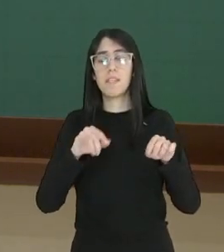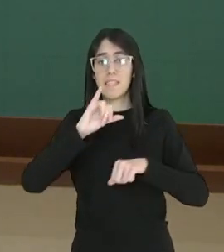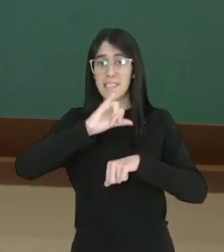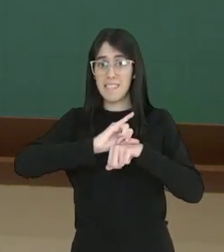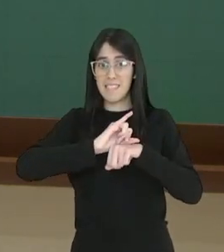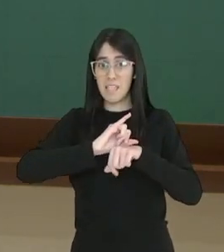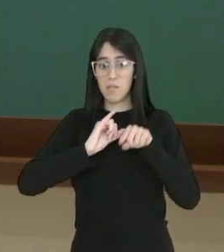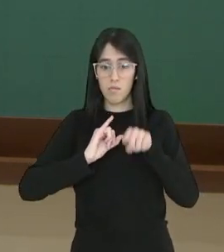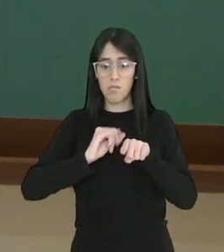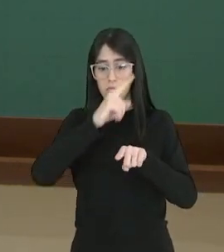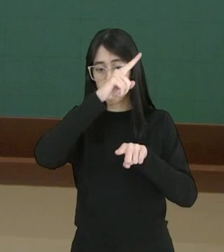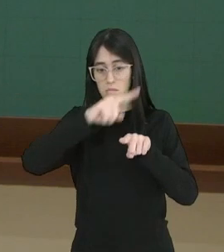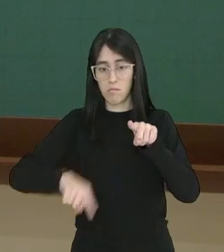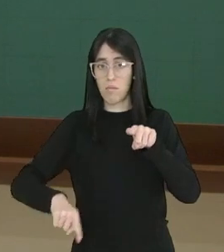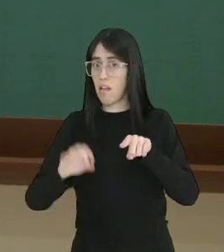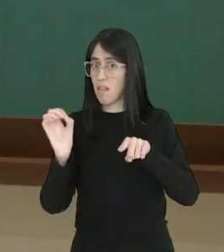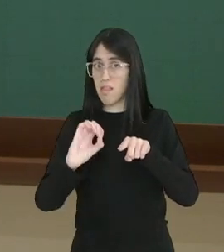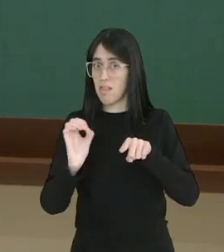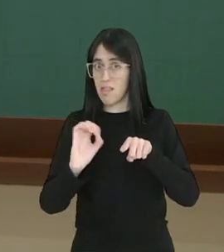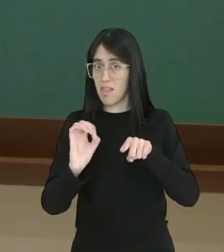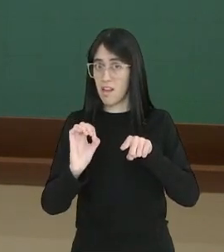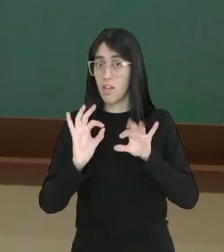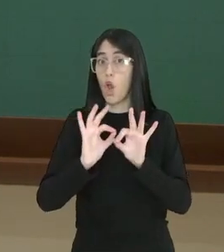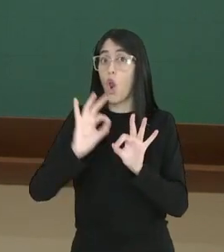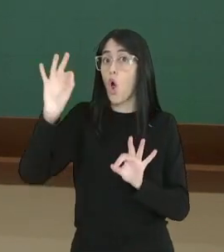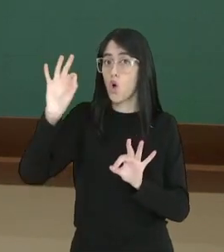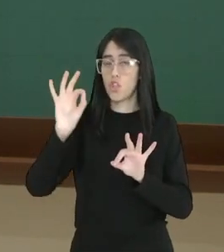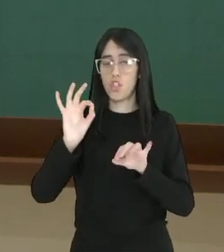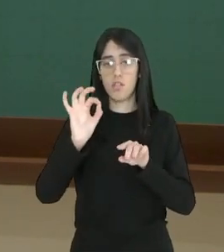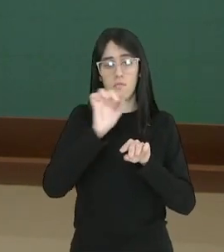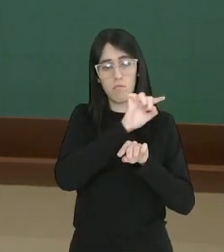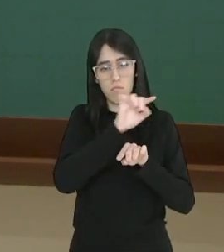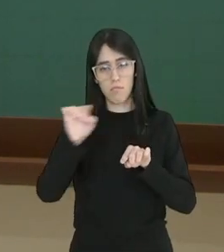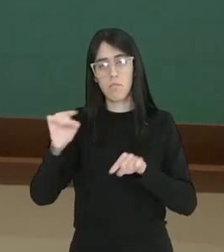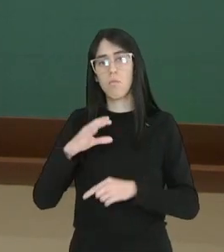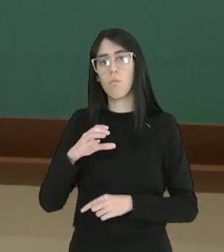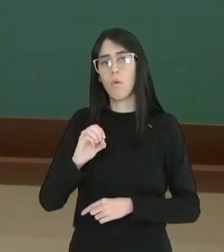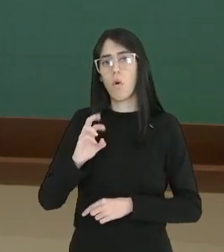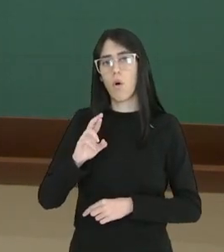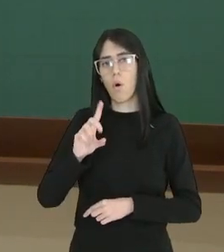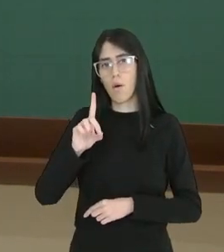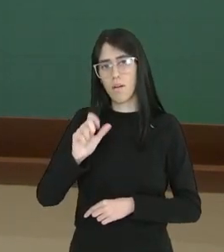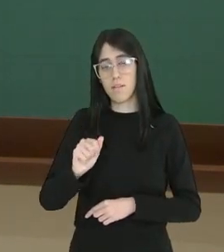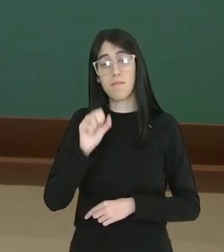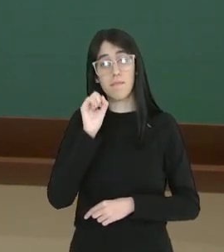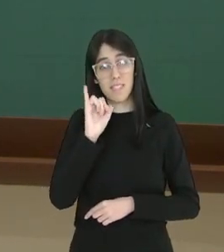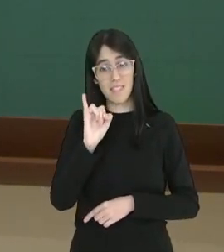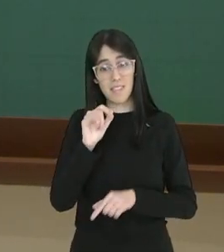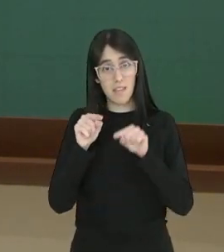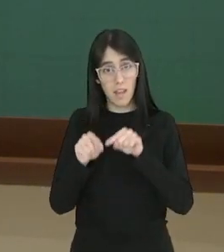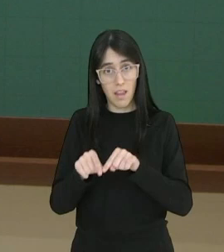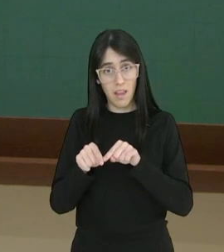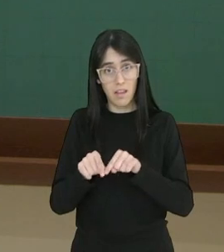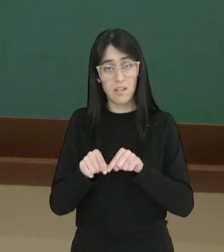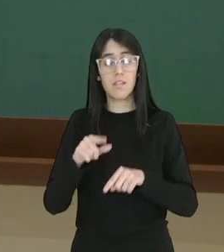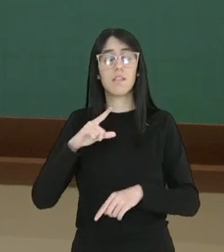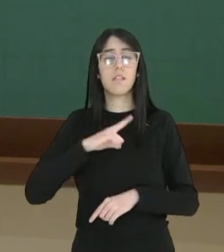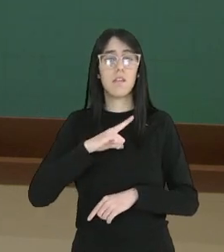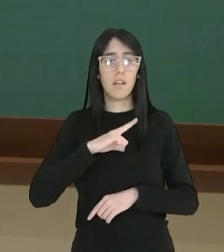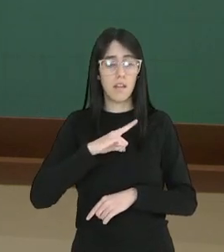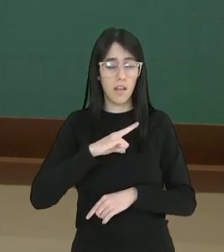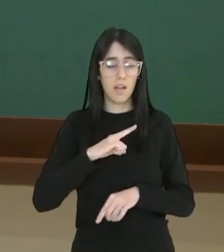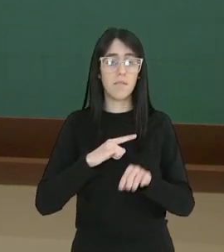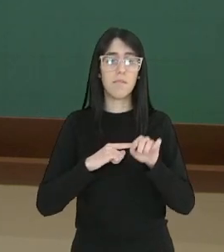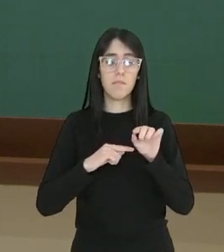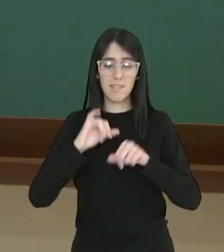passa pelo ponto central, é chamado de corda. Se esse mesmo segmento passa